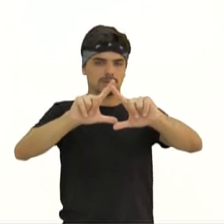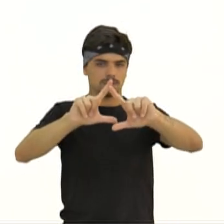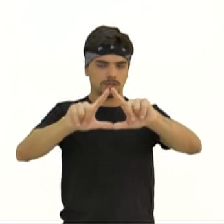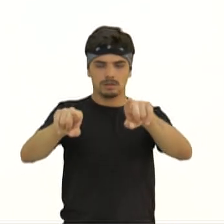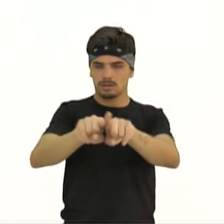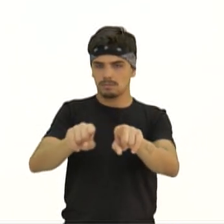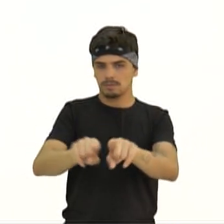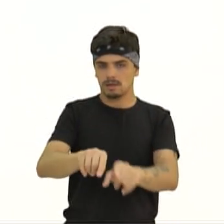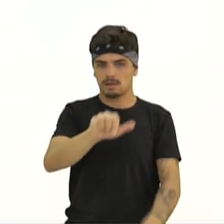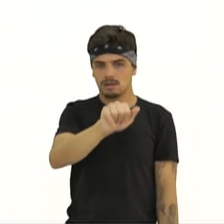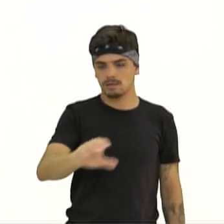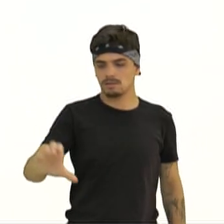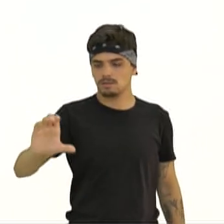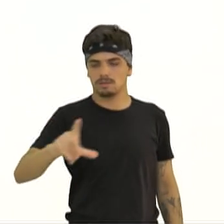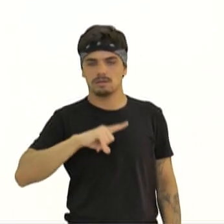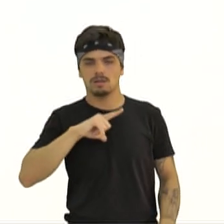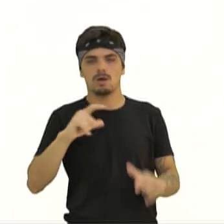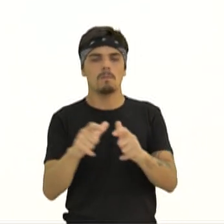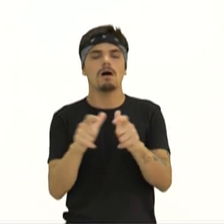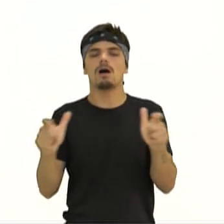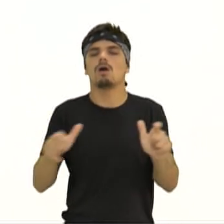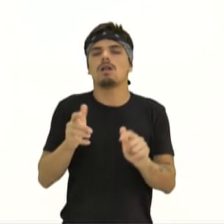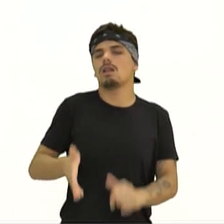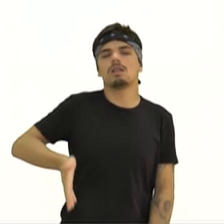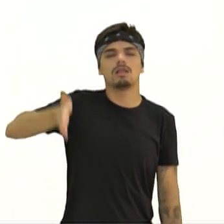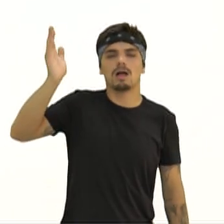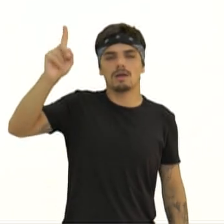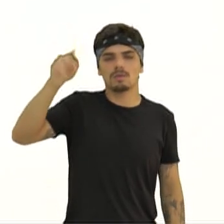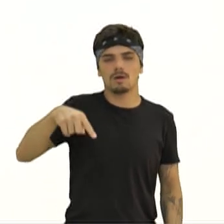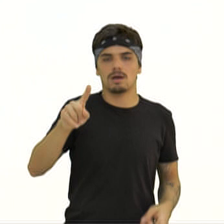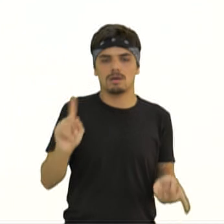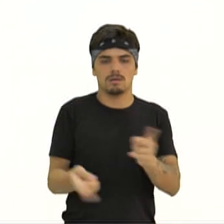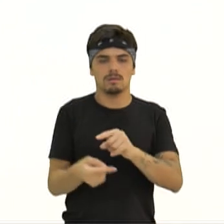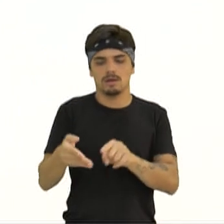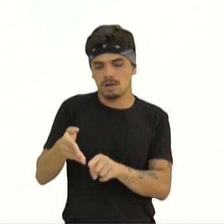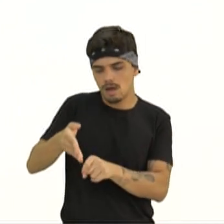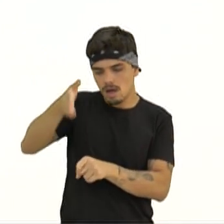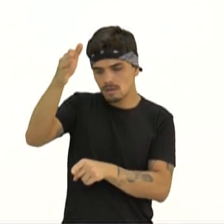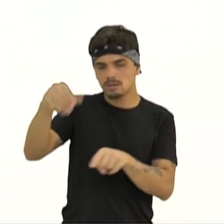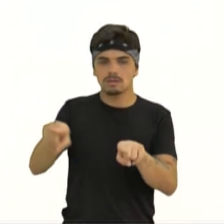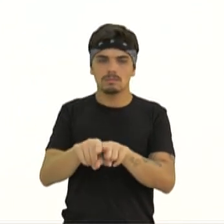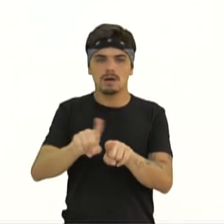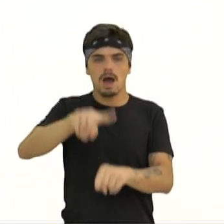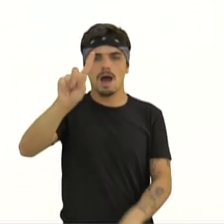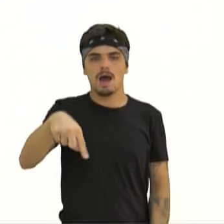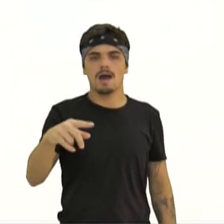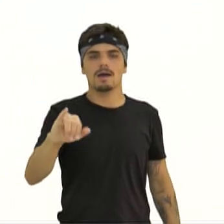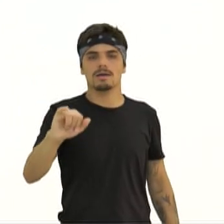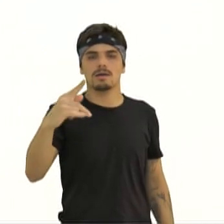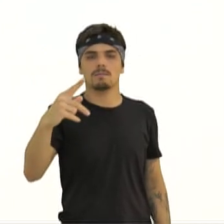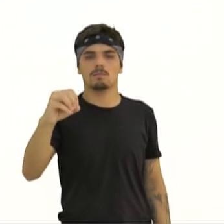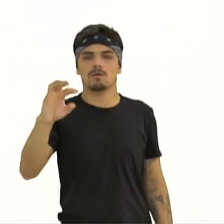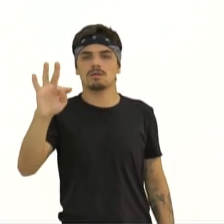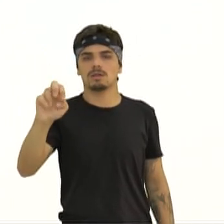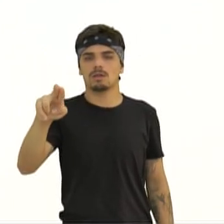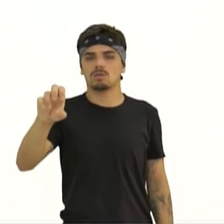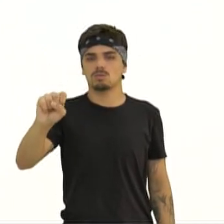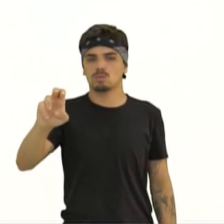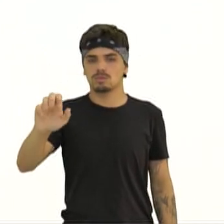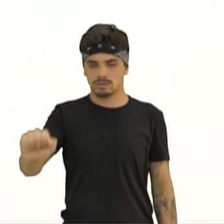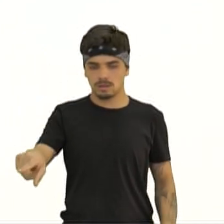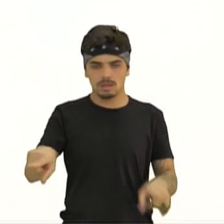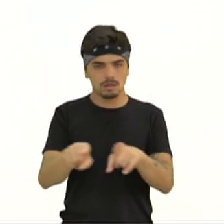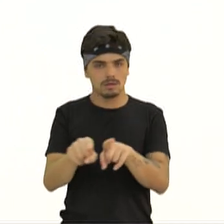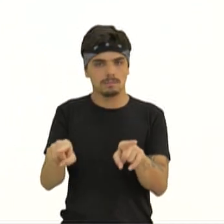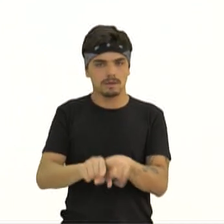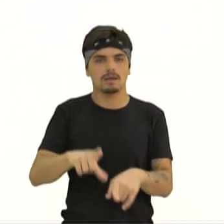até o C o maior lado, que é o lado oposto ao ângulo reto, que é a hipotenusa. E aí, os lados